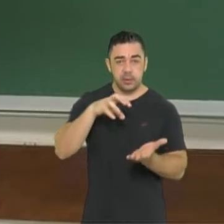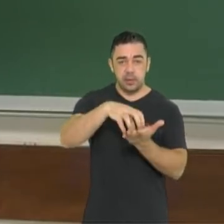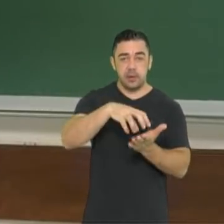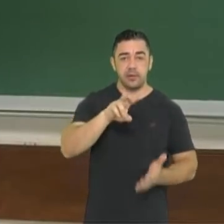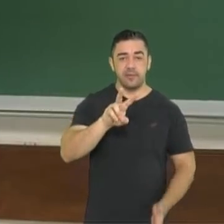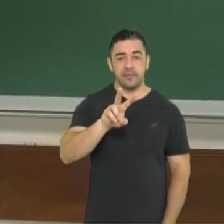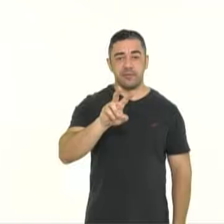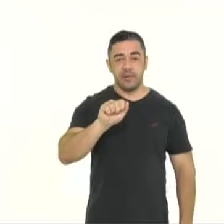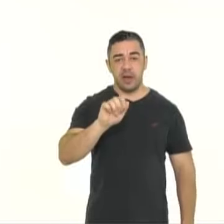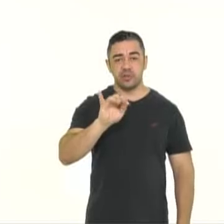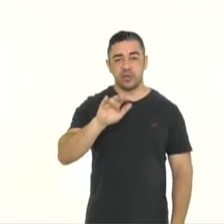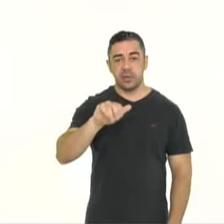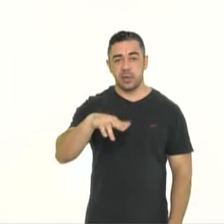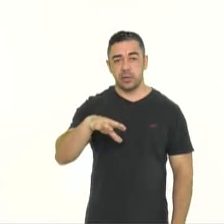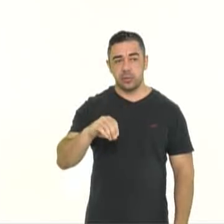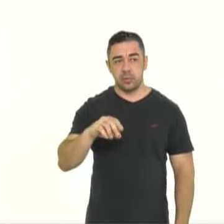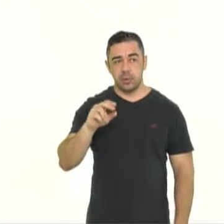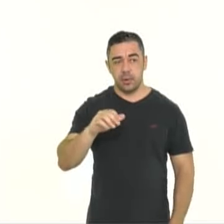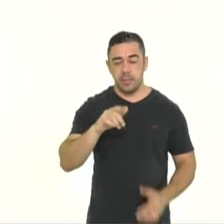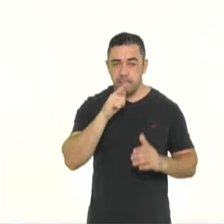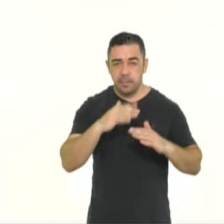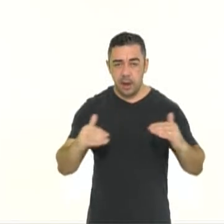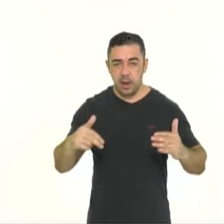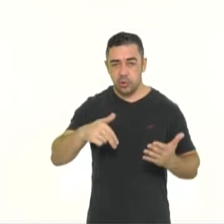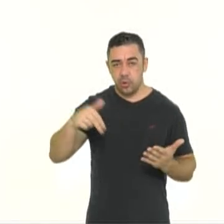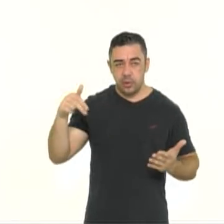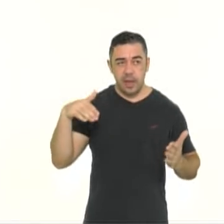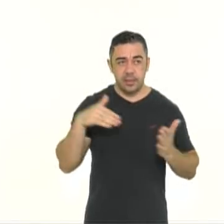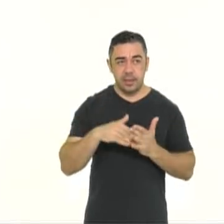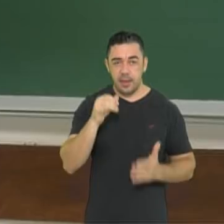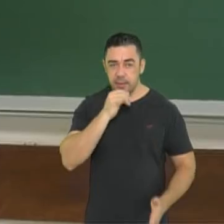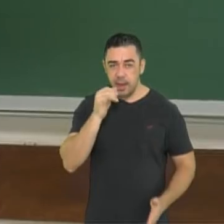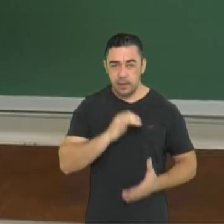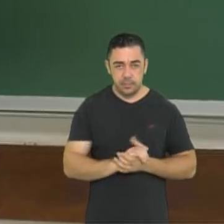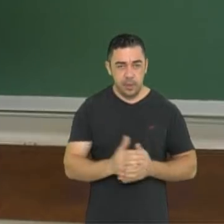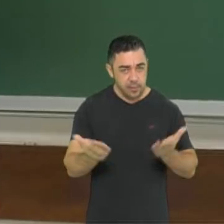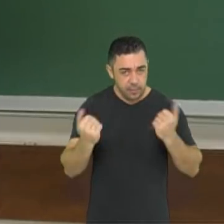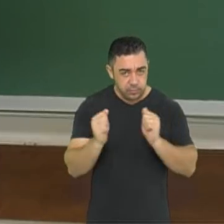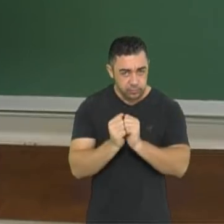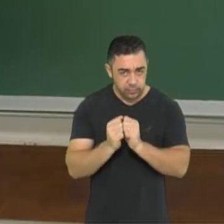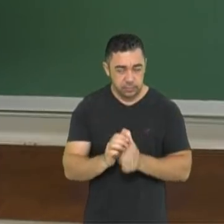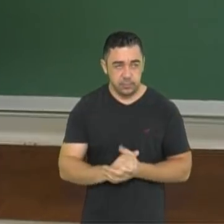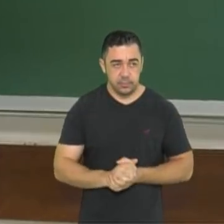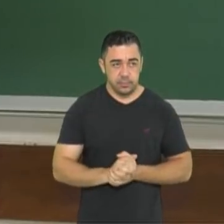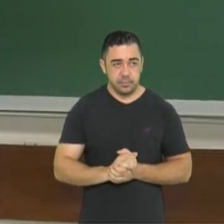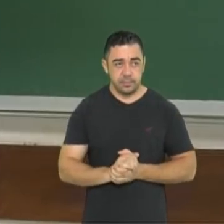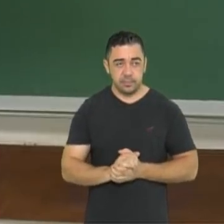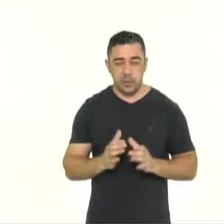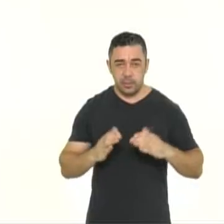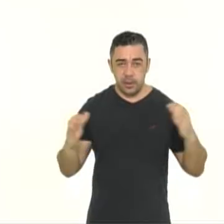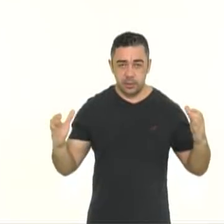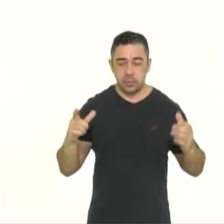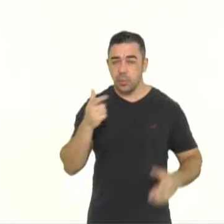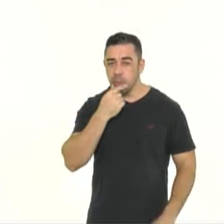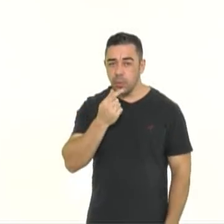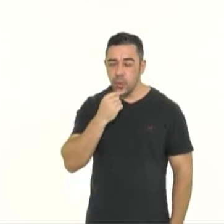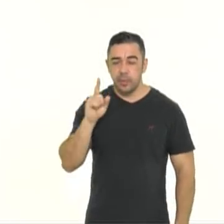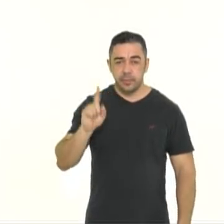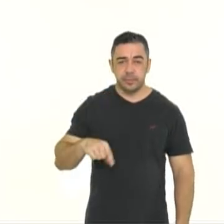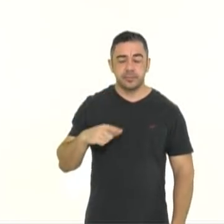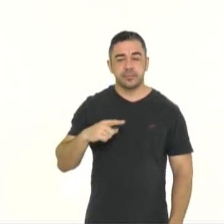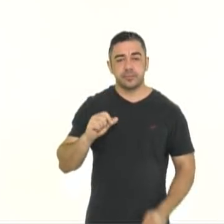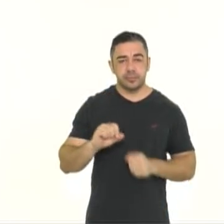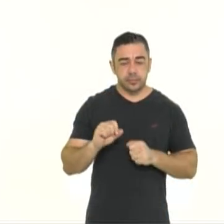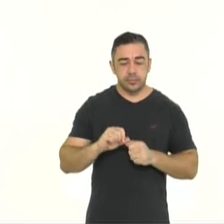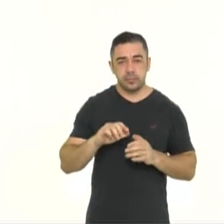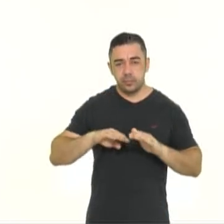Que se estende no Mar do Norte até o centro da atual Itália. Vamos fazer junto? Durante a expansão militar que liderou, Carlos Magno adotou um antigo